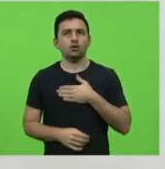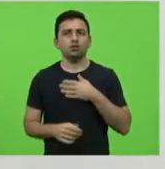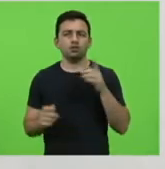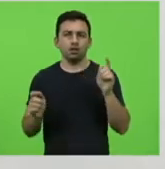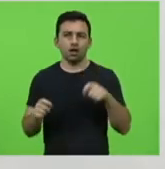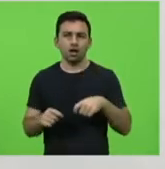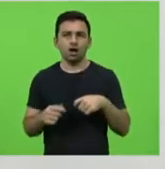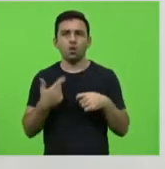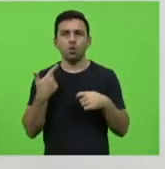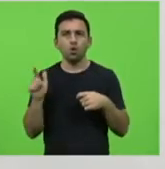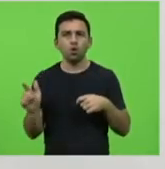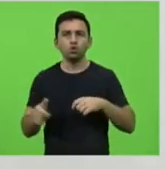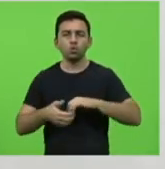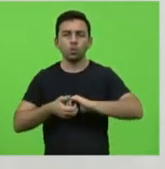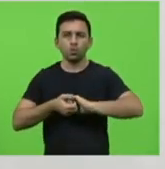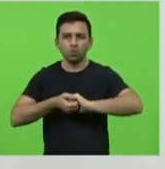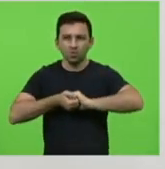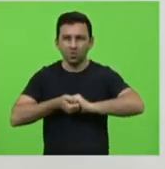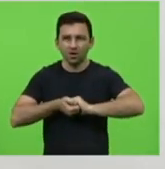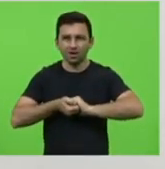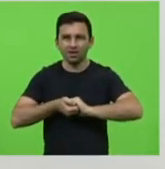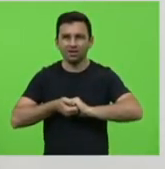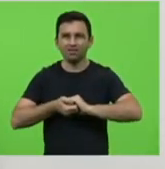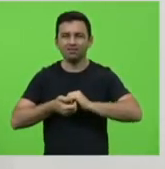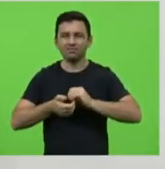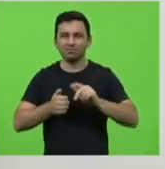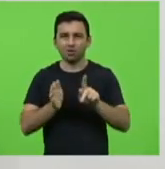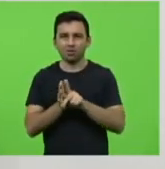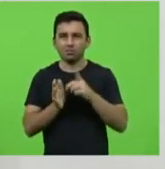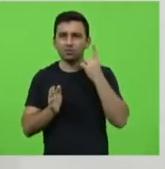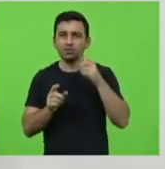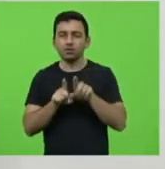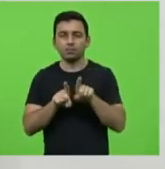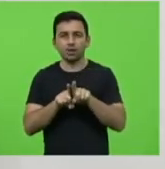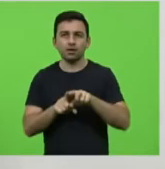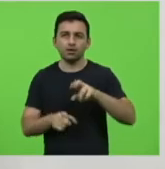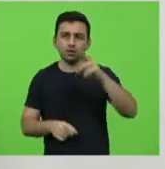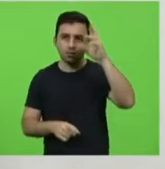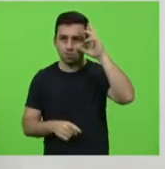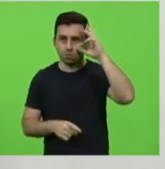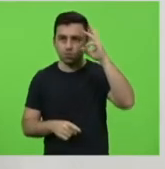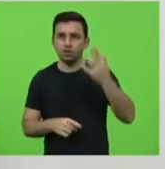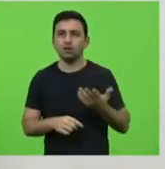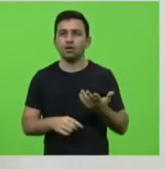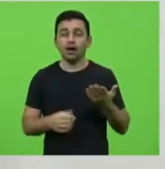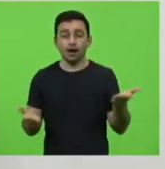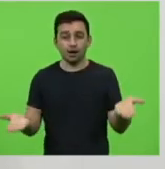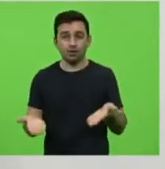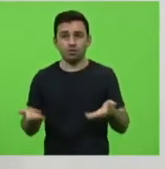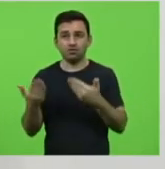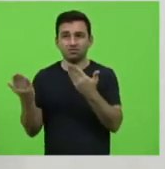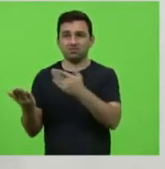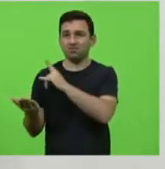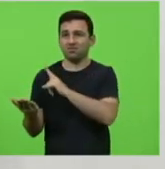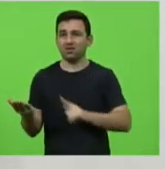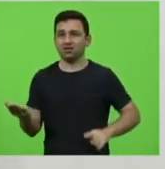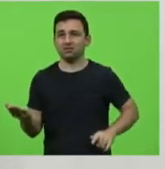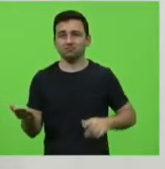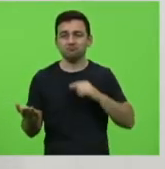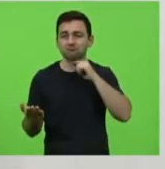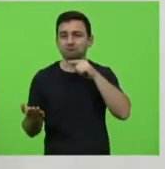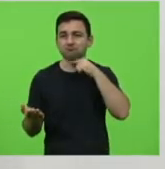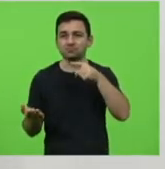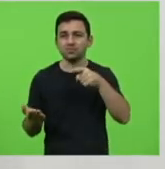Luiz Henrique, dois mandatos de situação com Raimundo Colombo, e agora este, com esse desgoverno, tentando salvar